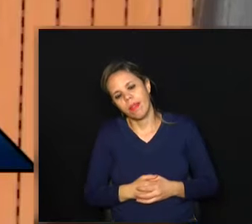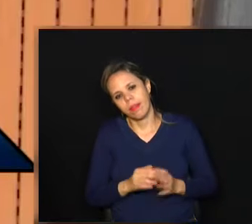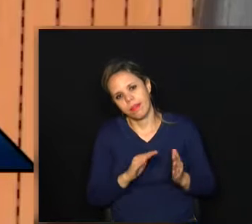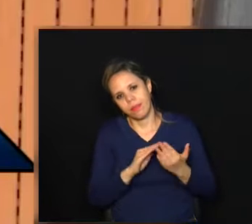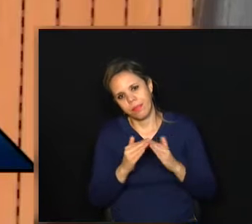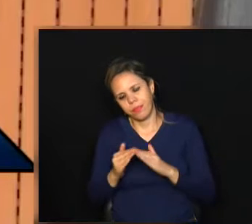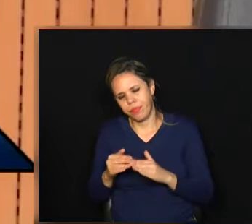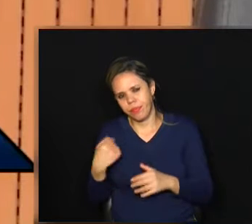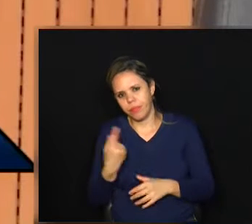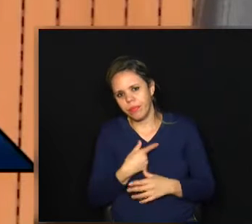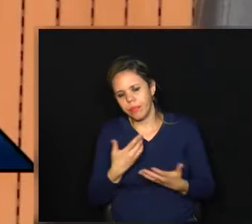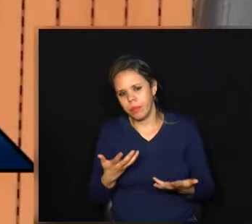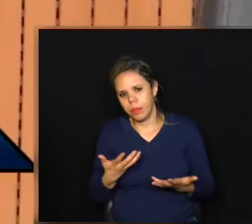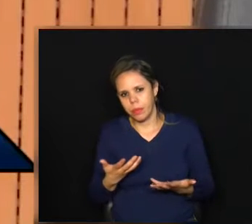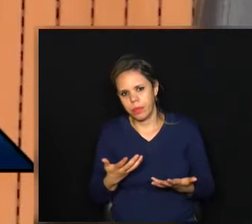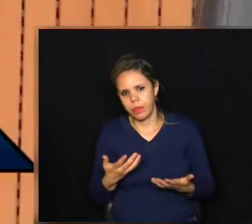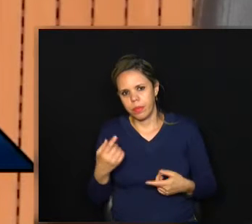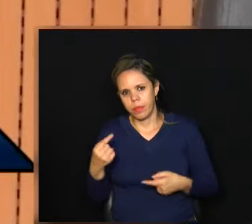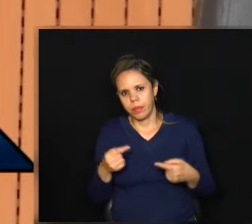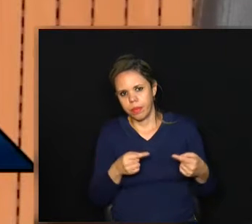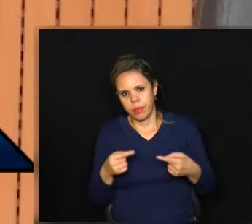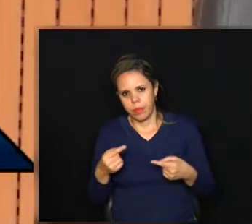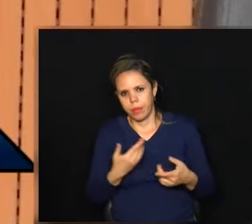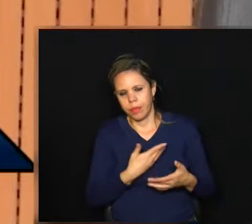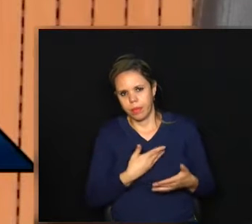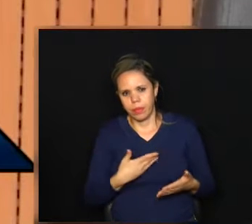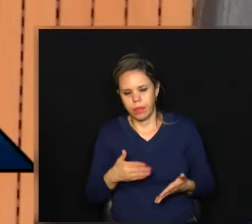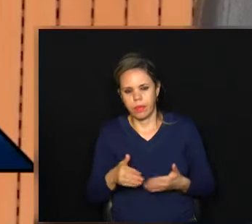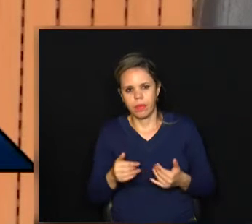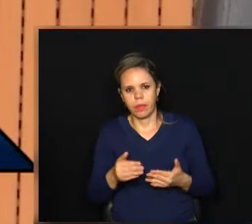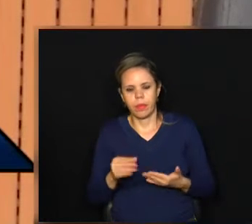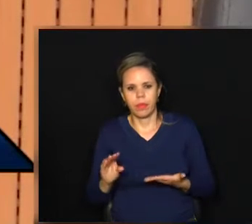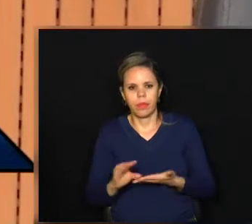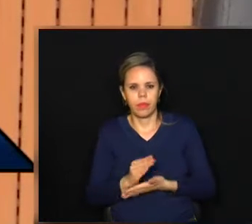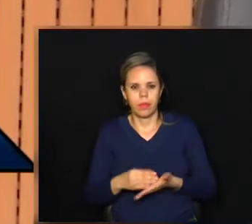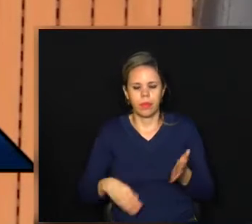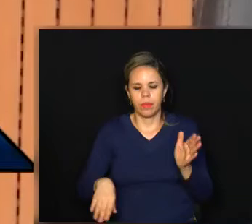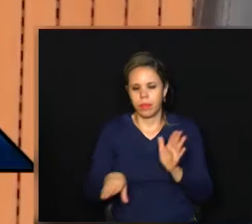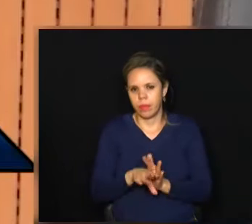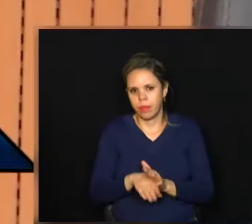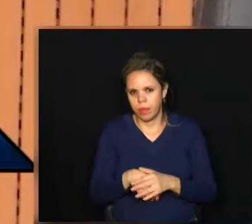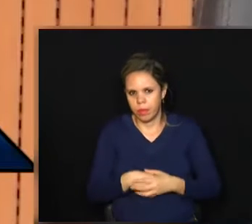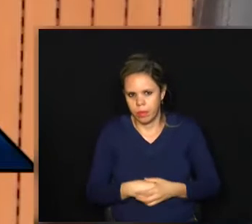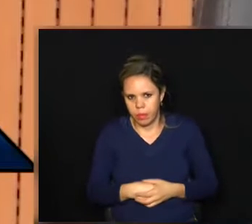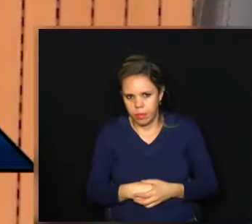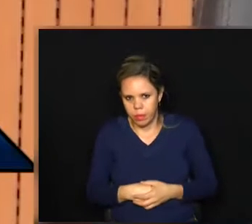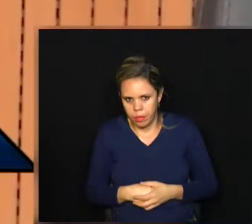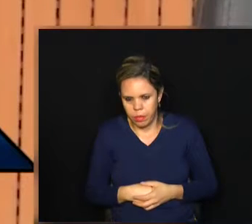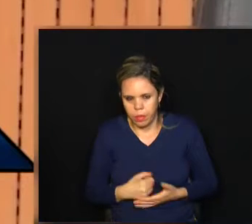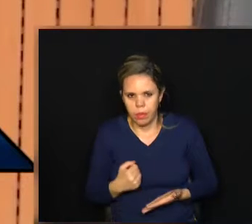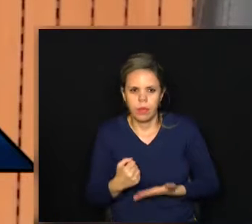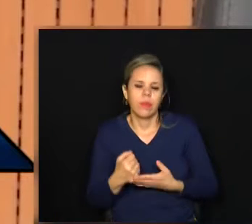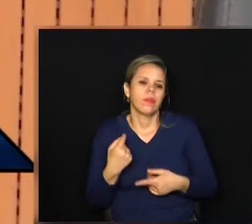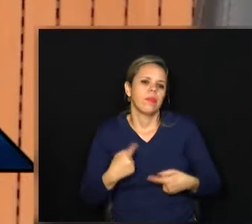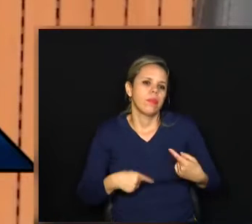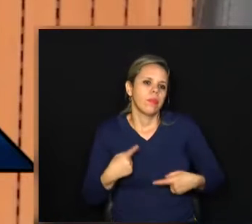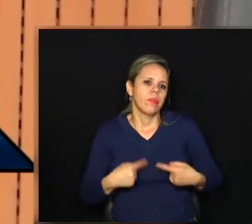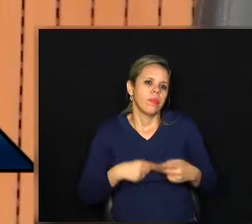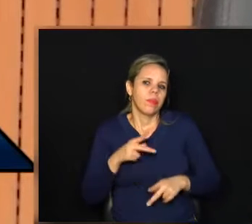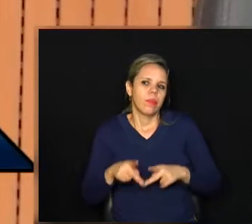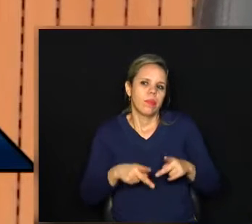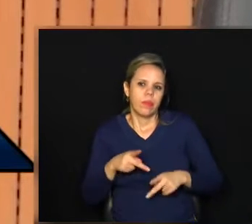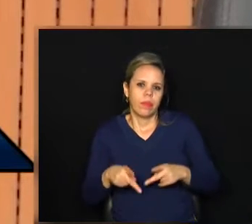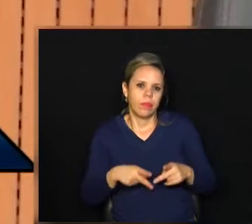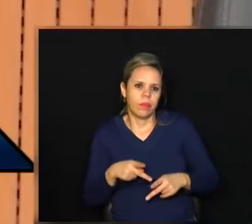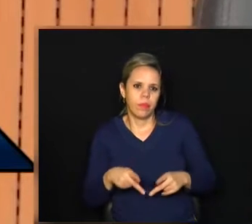gente pretende é isso, é disputar esse Estado para que os recursos venham para as políticas e para a população,